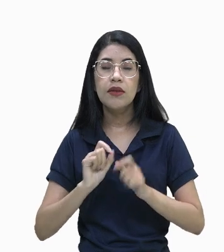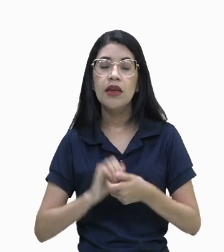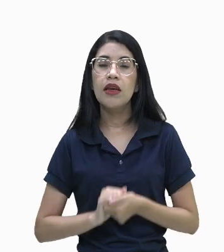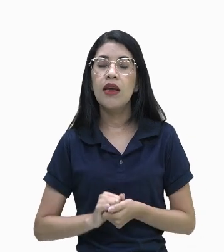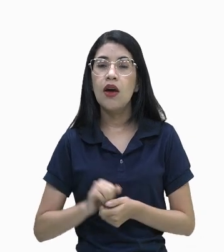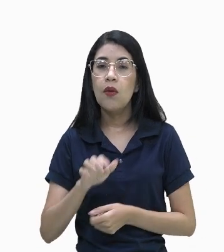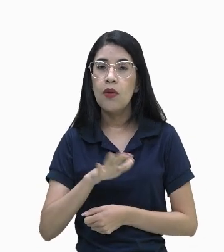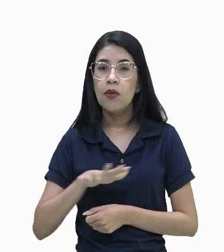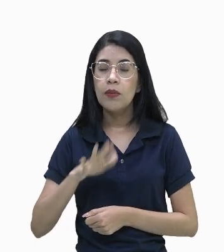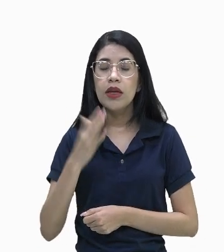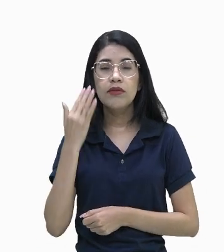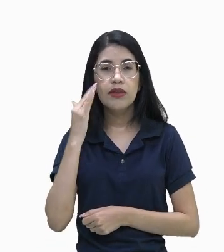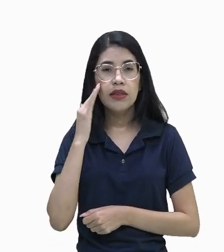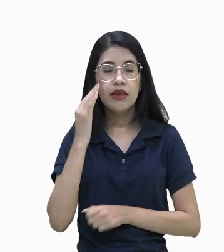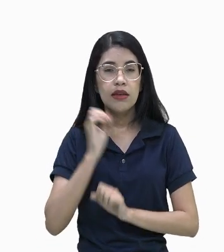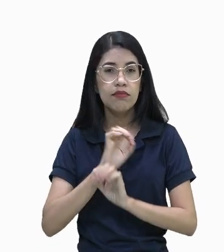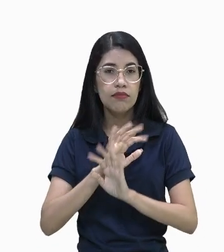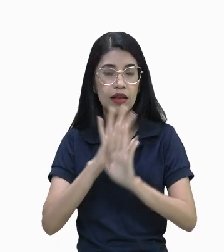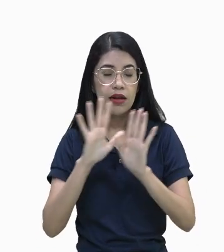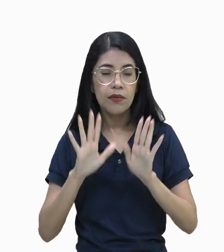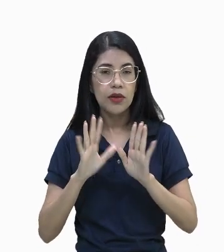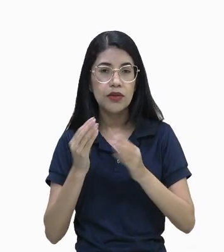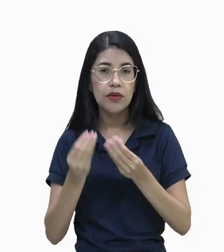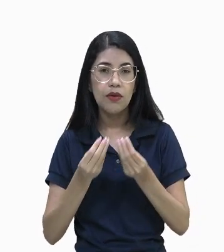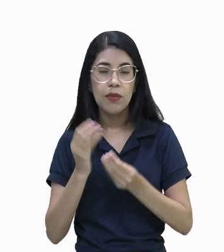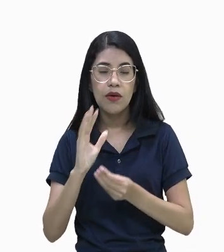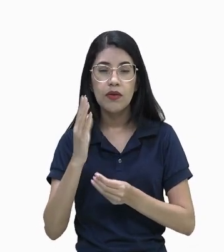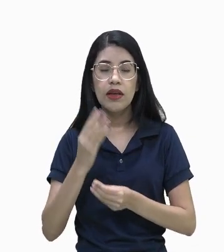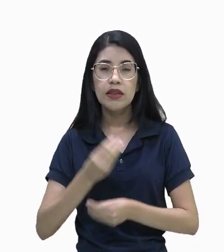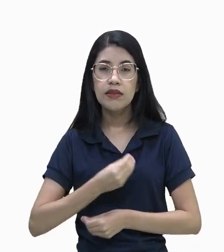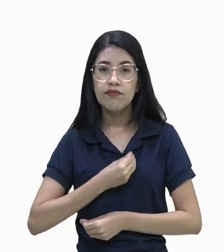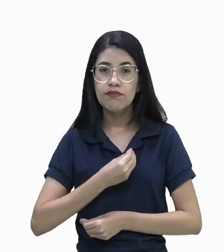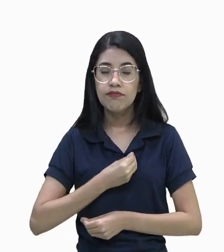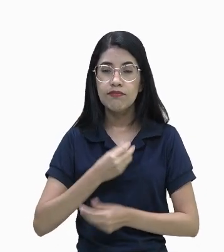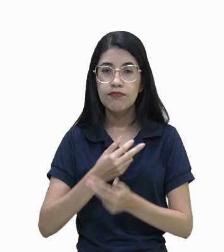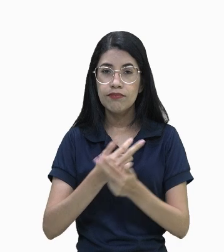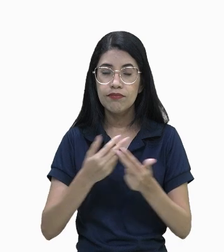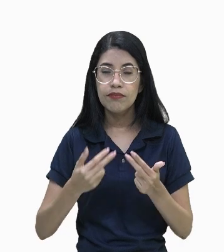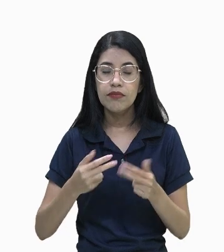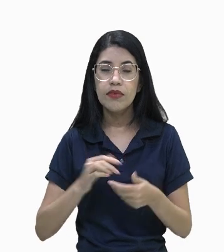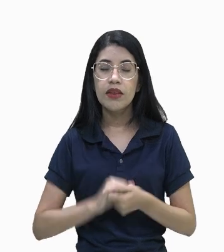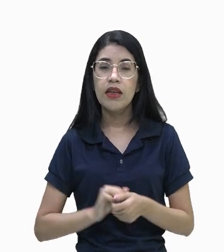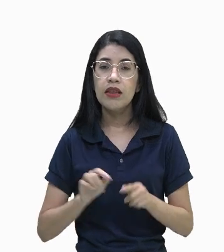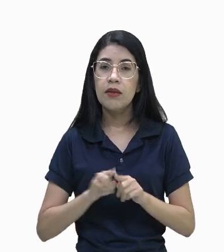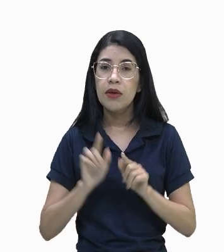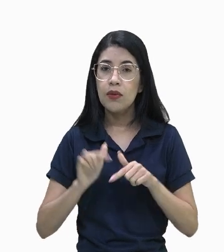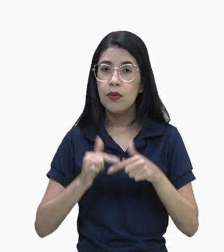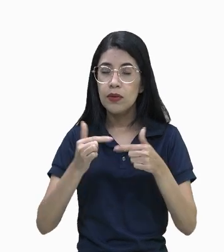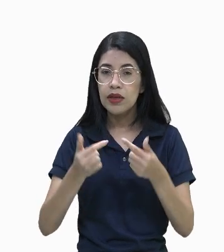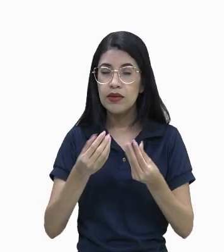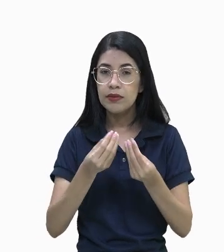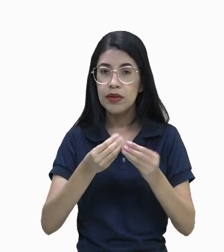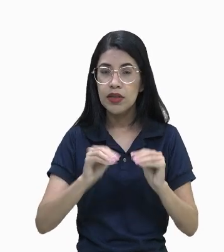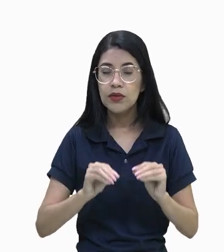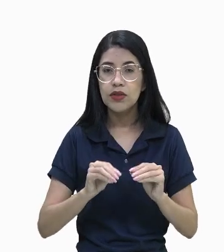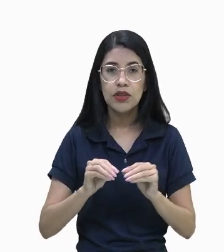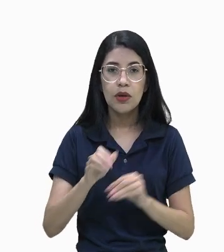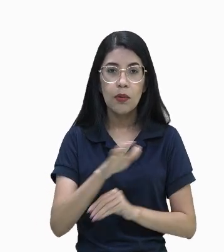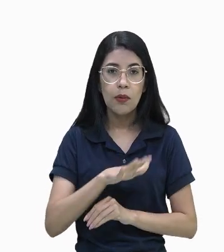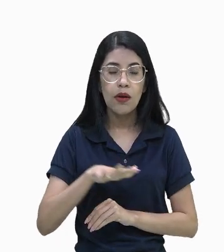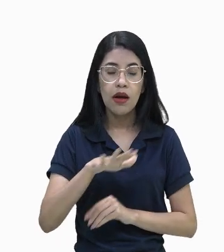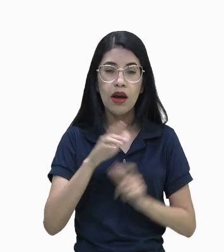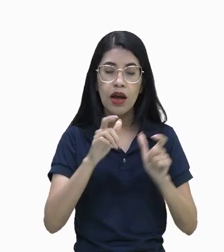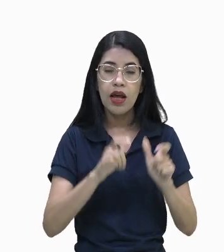ambiente como um corpo biológico, no qual ações danosas que afetam numa parte têm repercussão